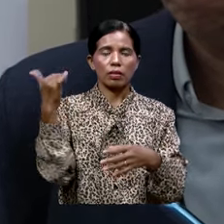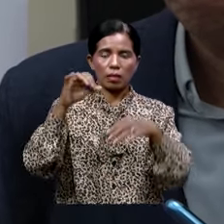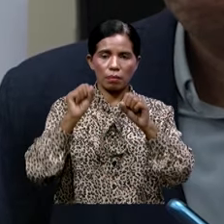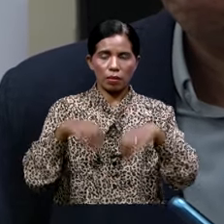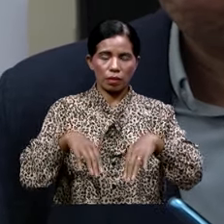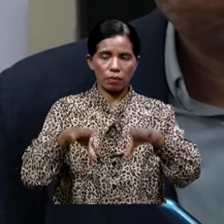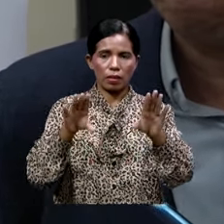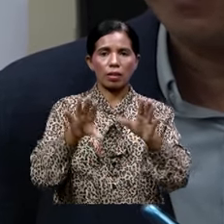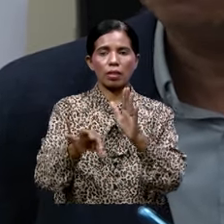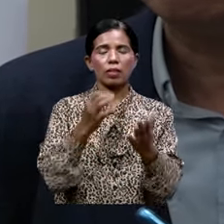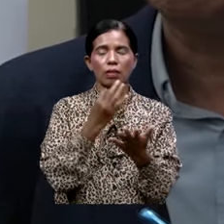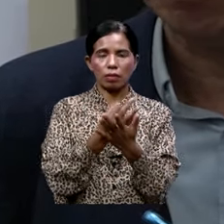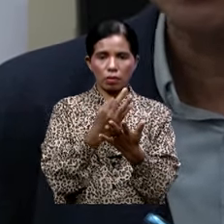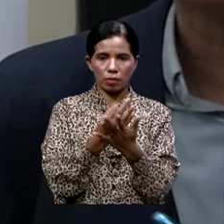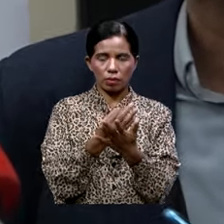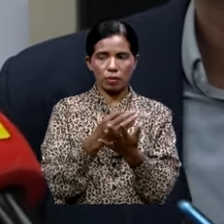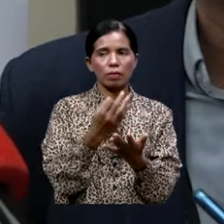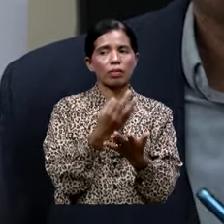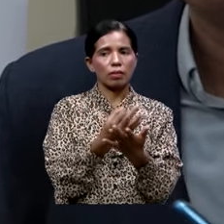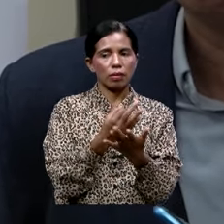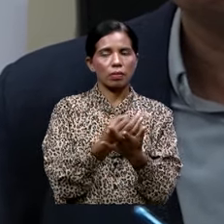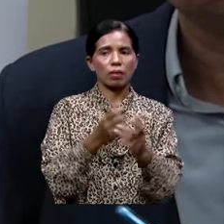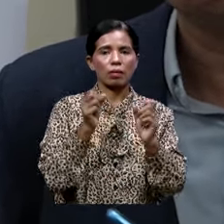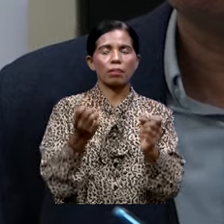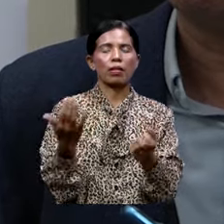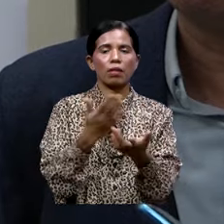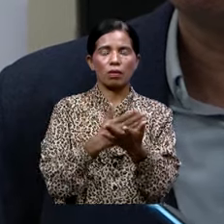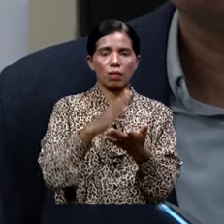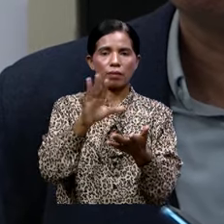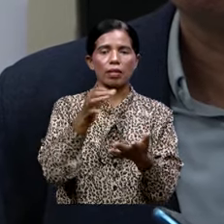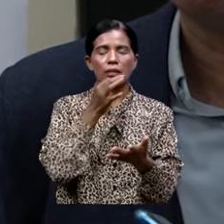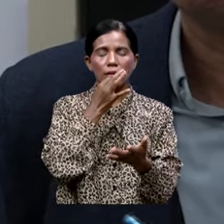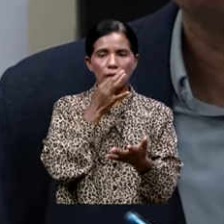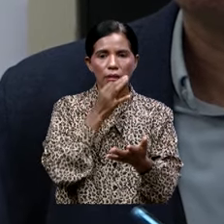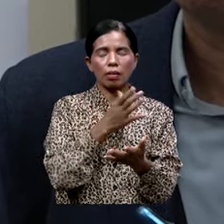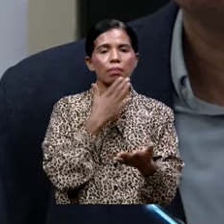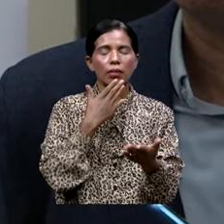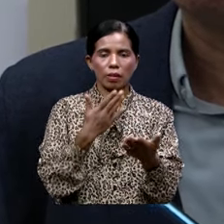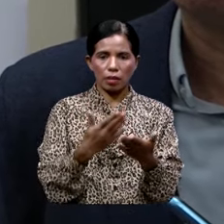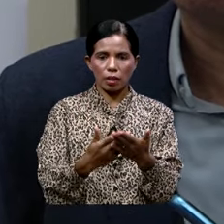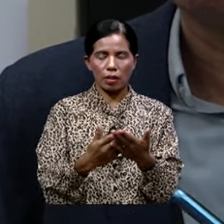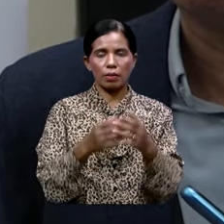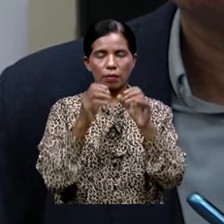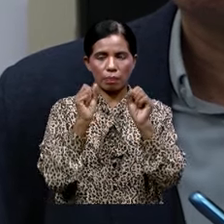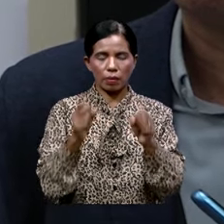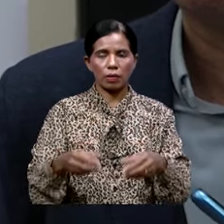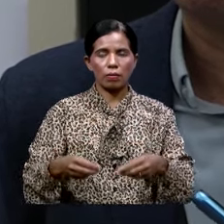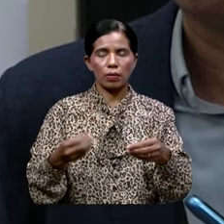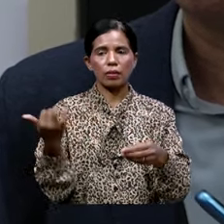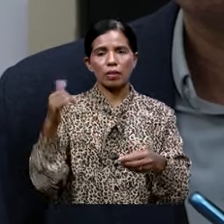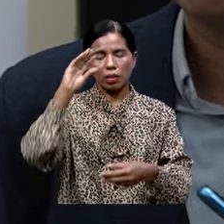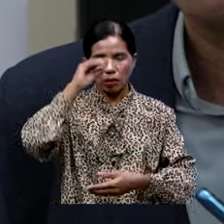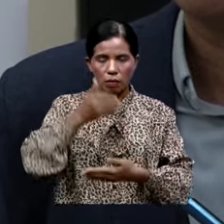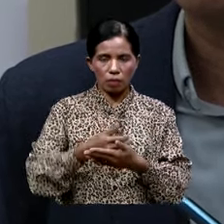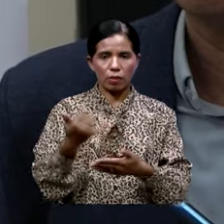etan rendimento rendimento nema bele sir sosa fali ai hang nutritivo par bele fosine uan sira